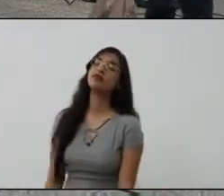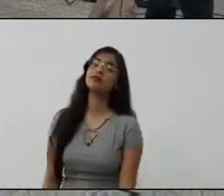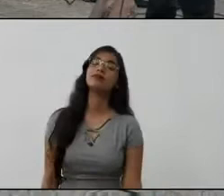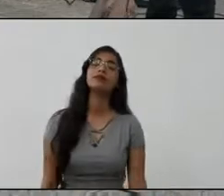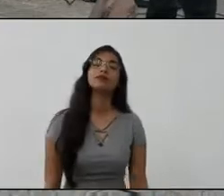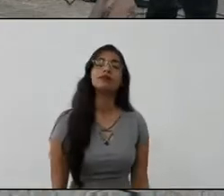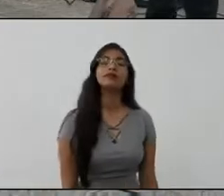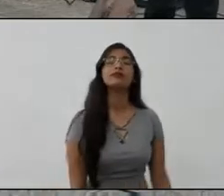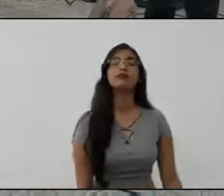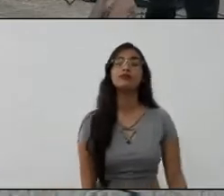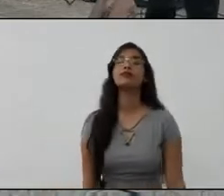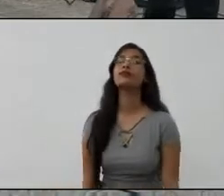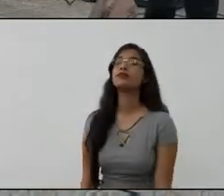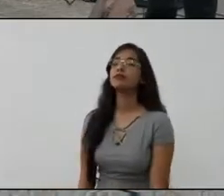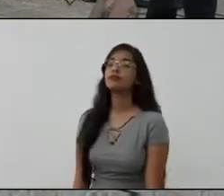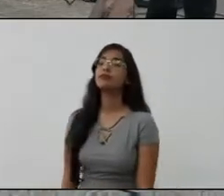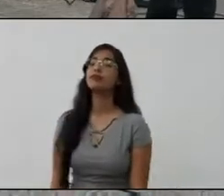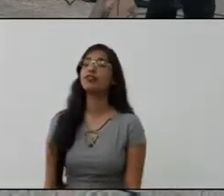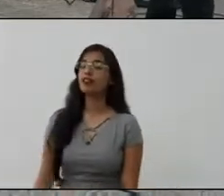horas.